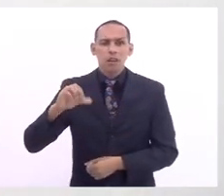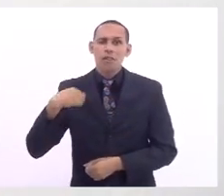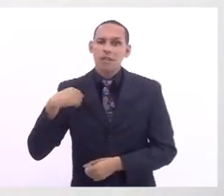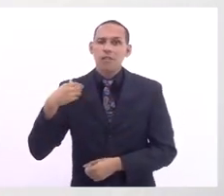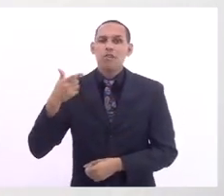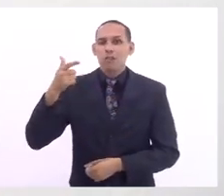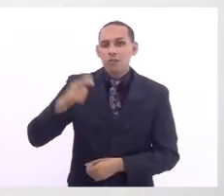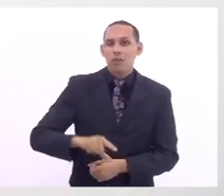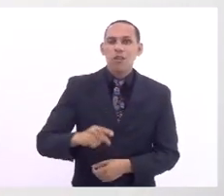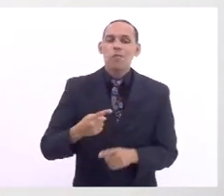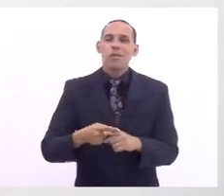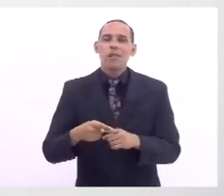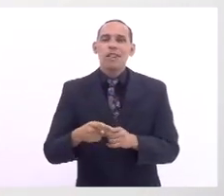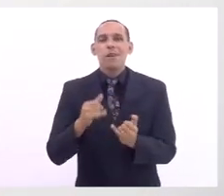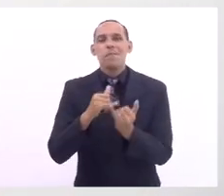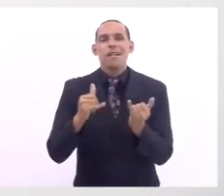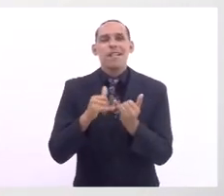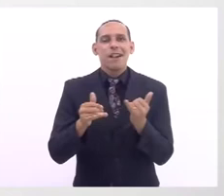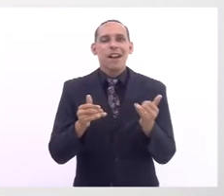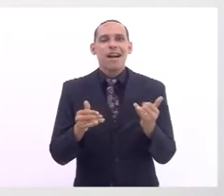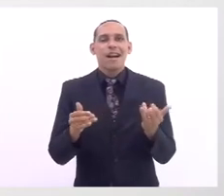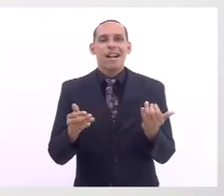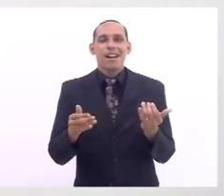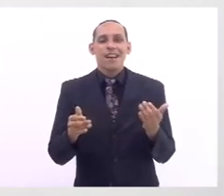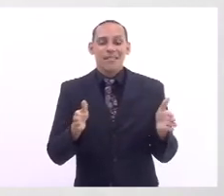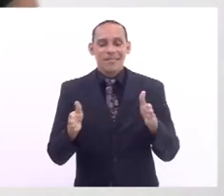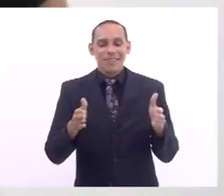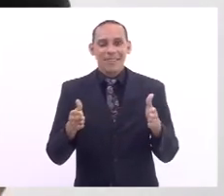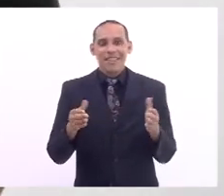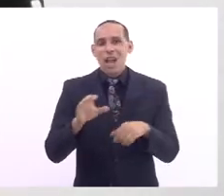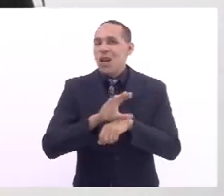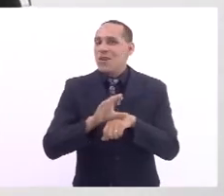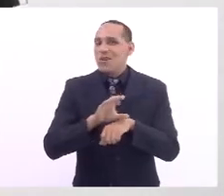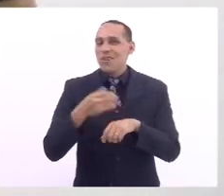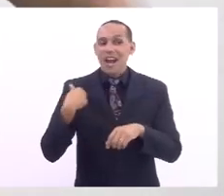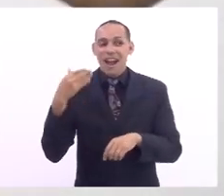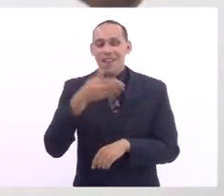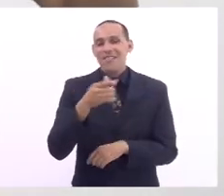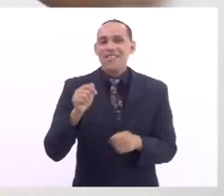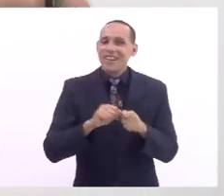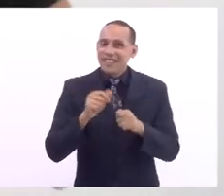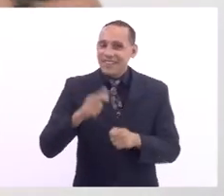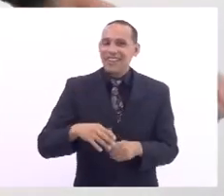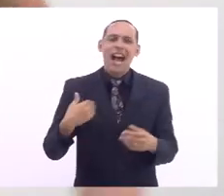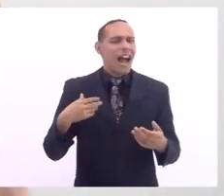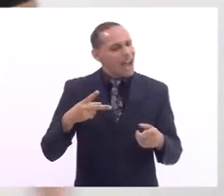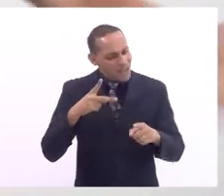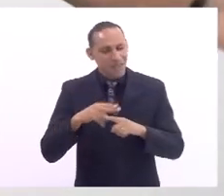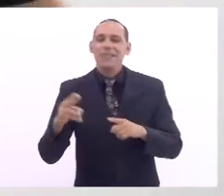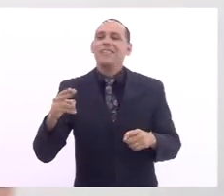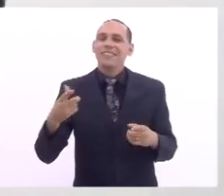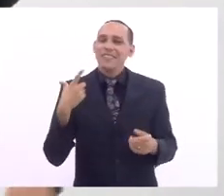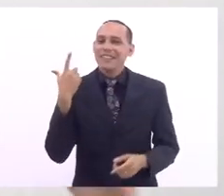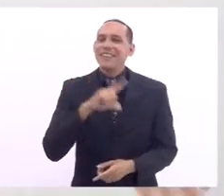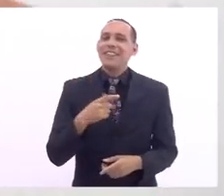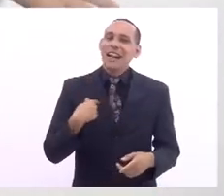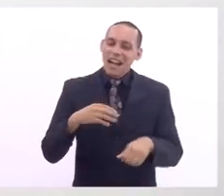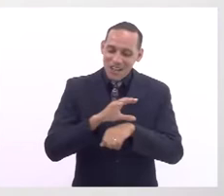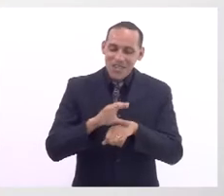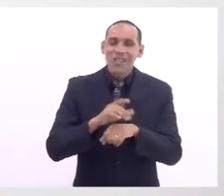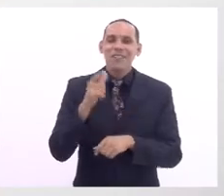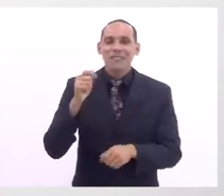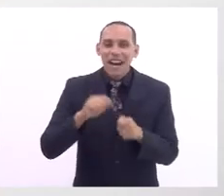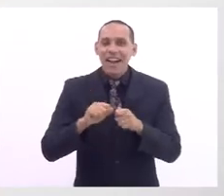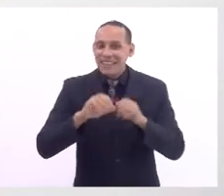novo o que eu tinha feito só meio período do curso né Aí eu falei mal agora eu vou ganhar Me ajuda aí que eu preciso nesse